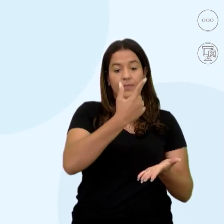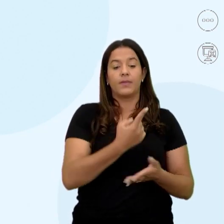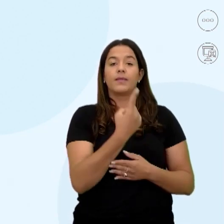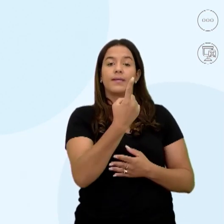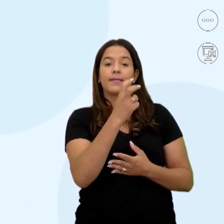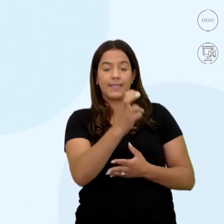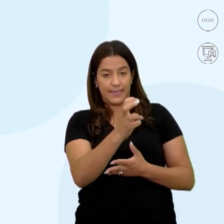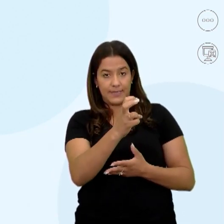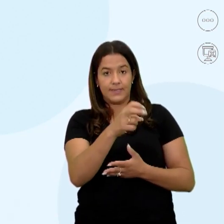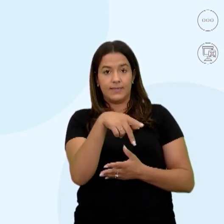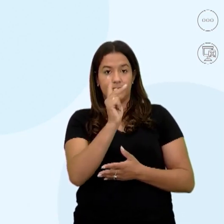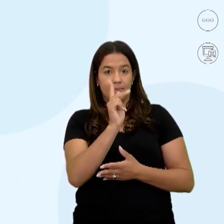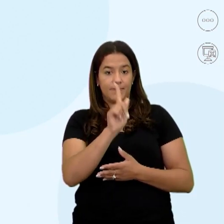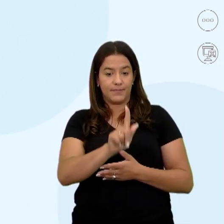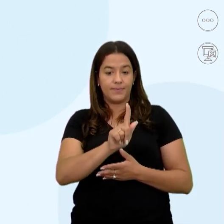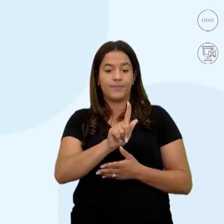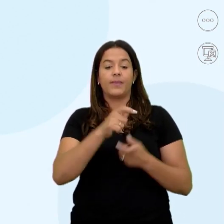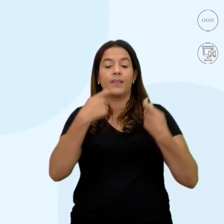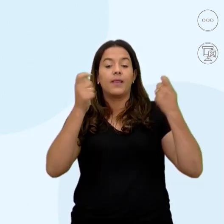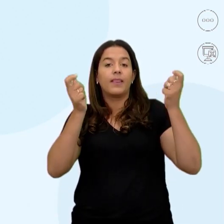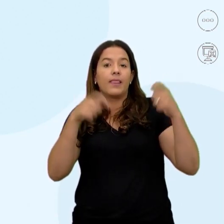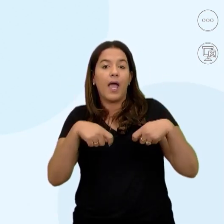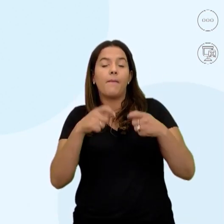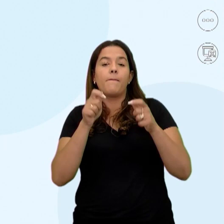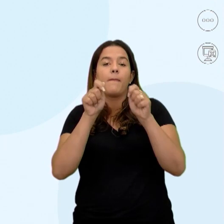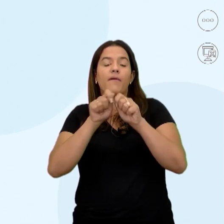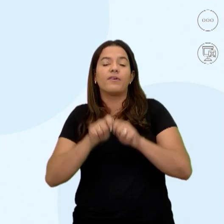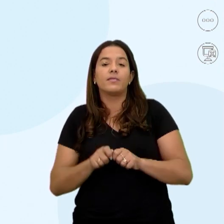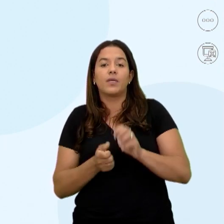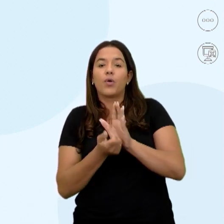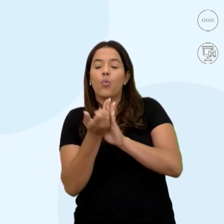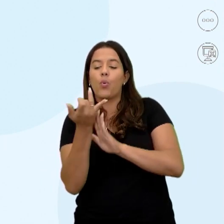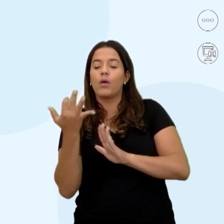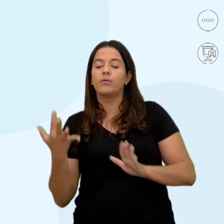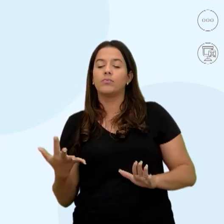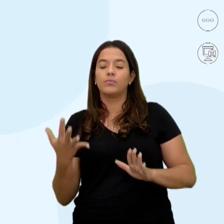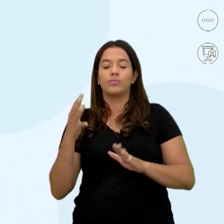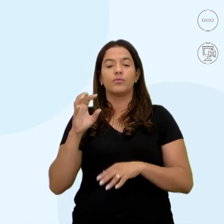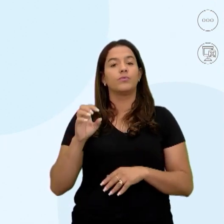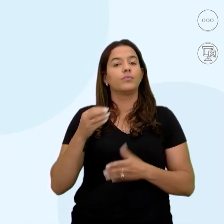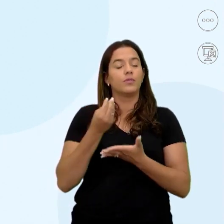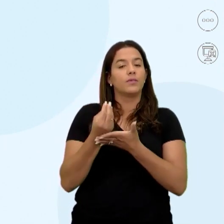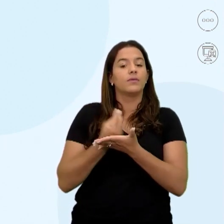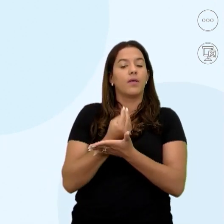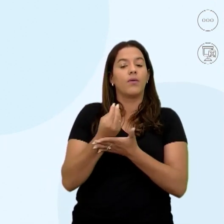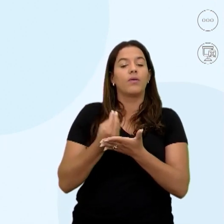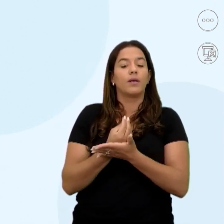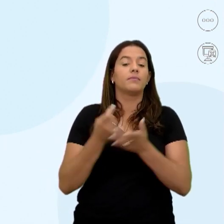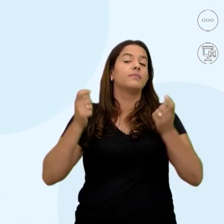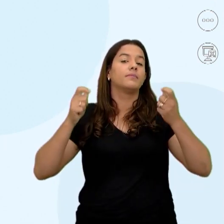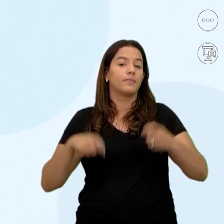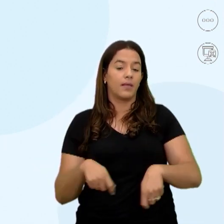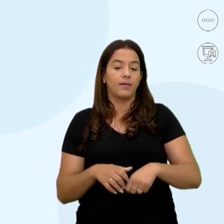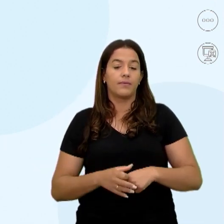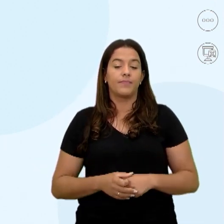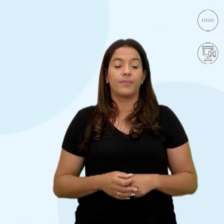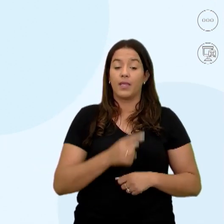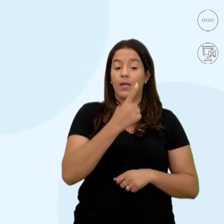de farinha, serão produzidos quantos salgados, né? Quantos salgados eu consigo produzir